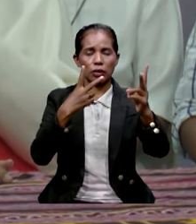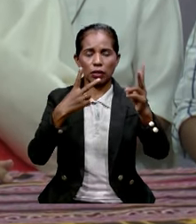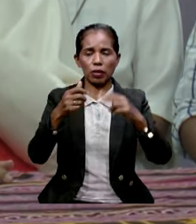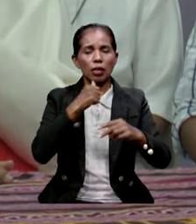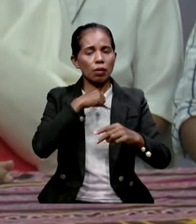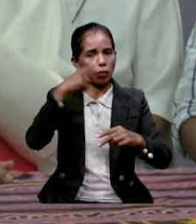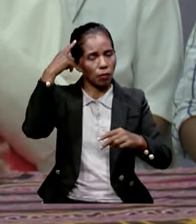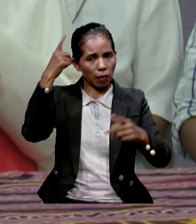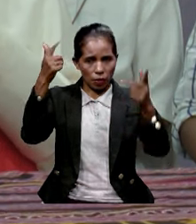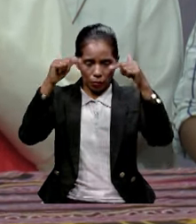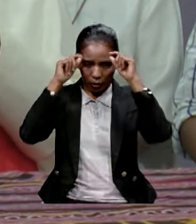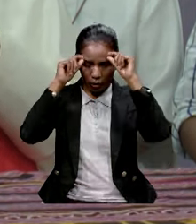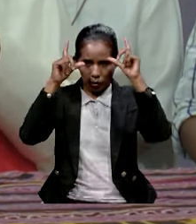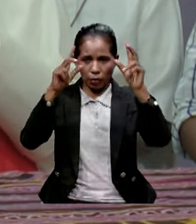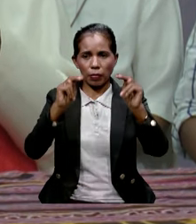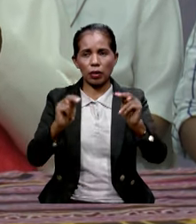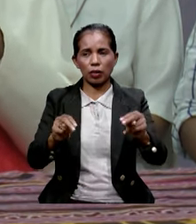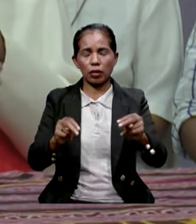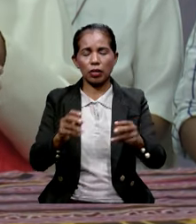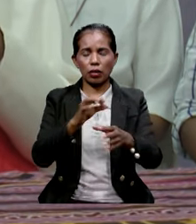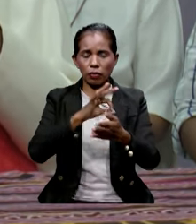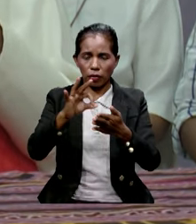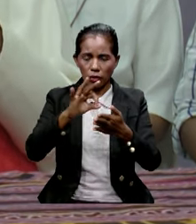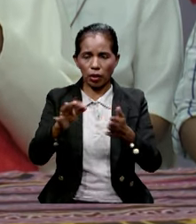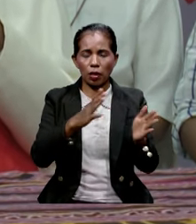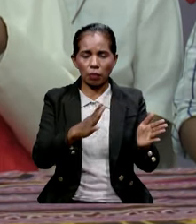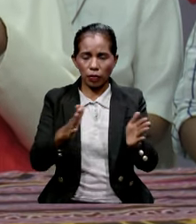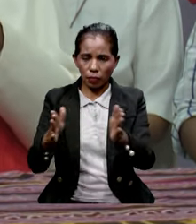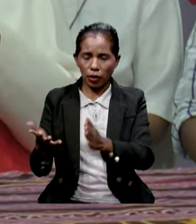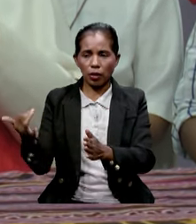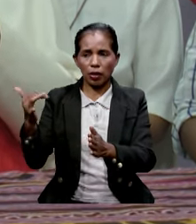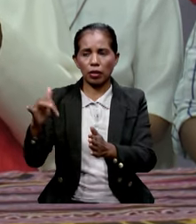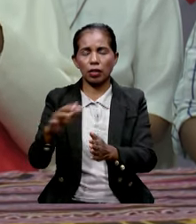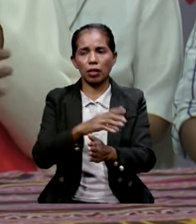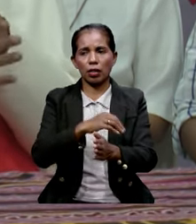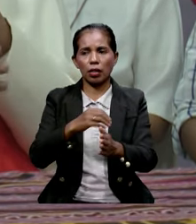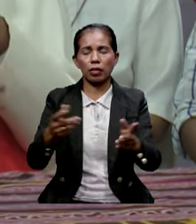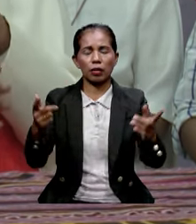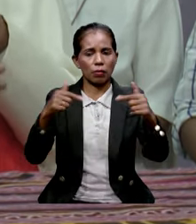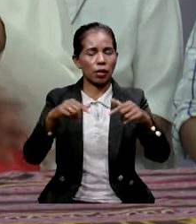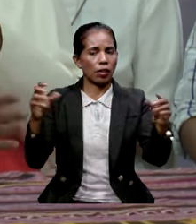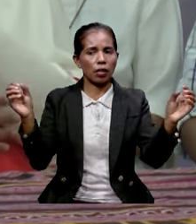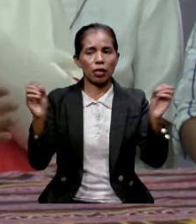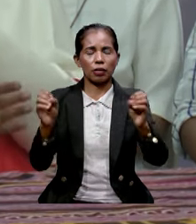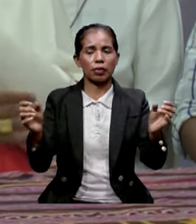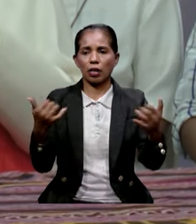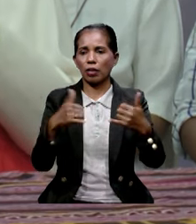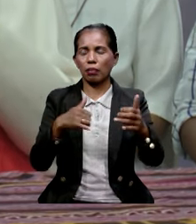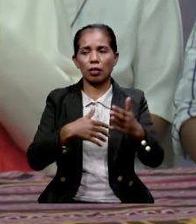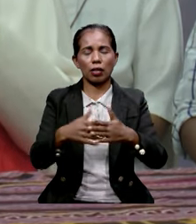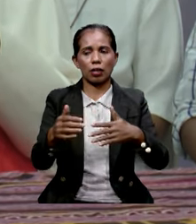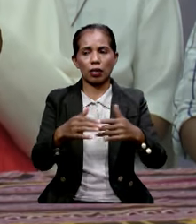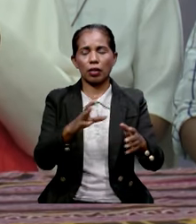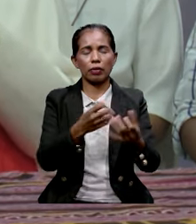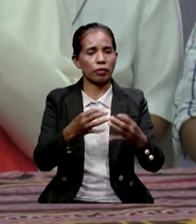de Timor. Então, precisa de informação ainda, prepara, será necessária a tua Papa de Nian, mãe, Laos, mãe.